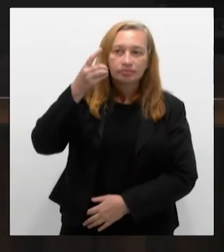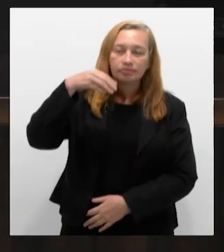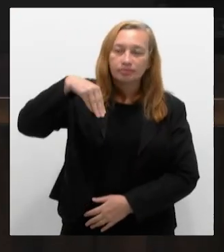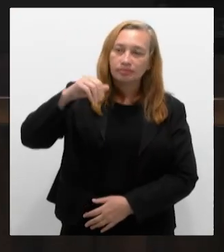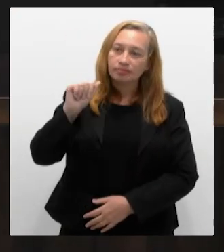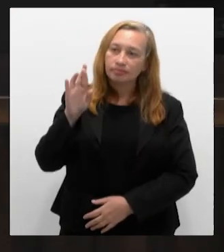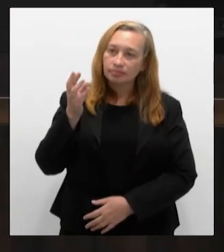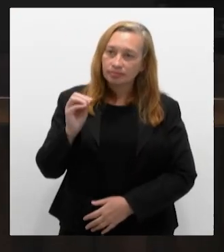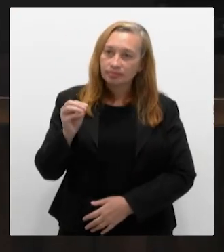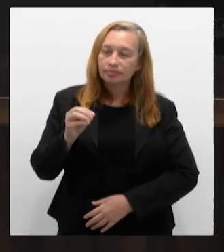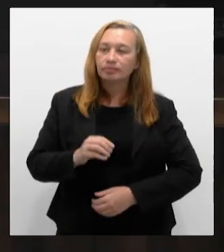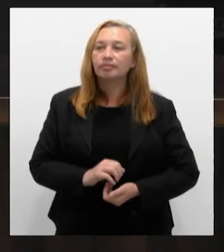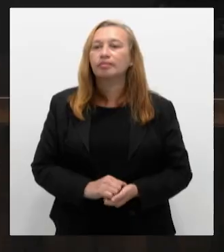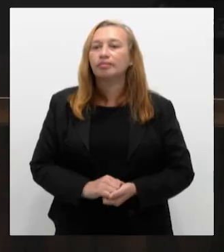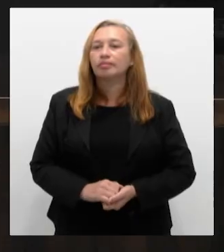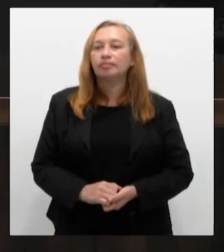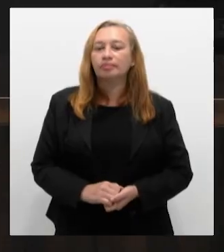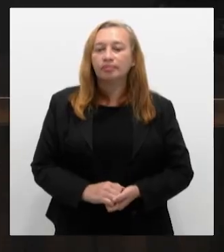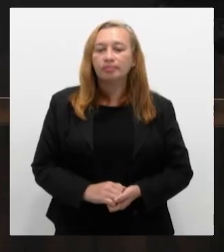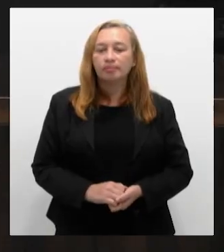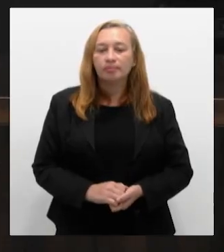Macedo.